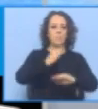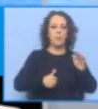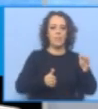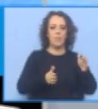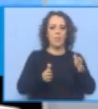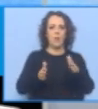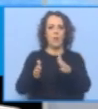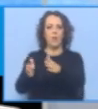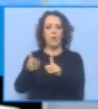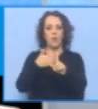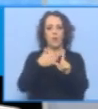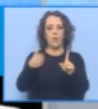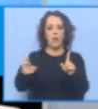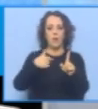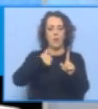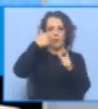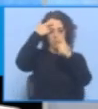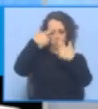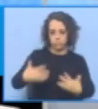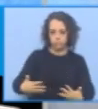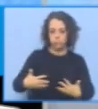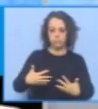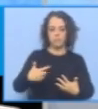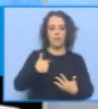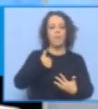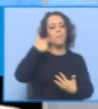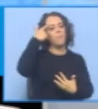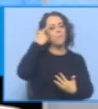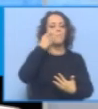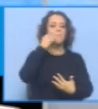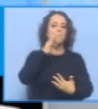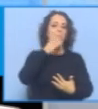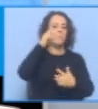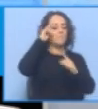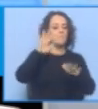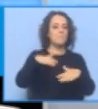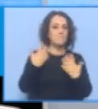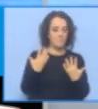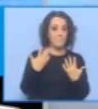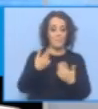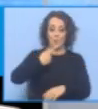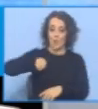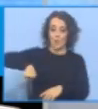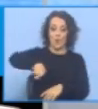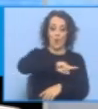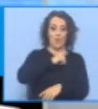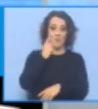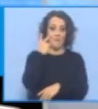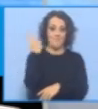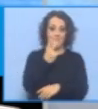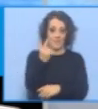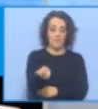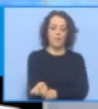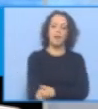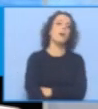que eles pensavam, não é? É surpreendente. Para nós, na nossa vida, este relato em que se